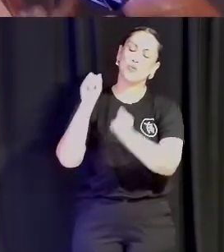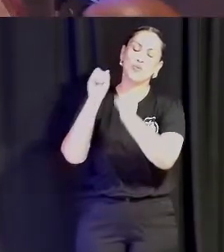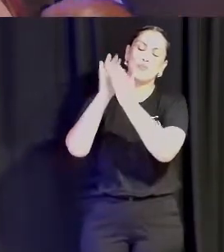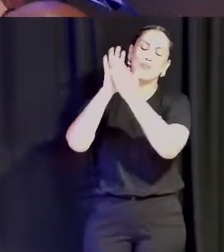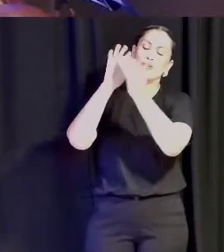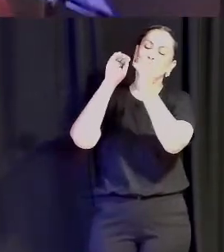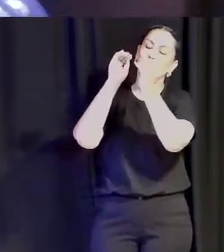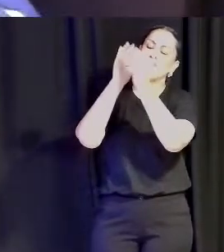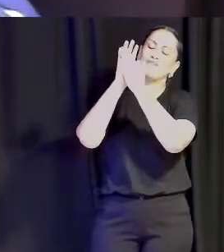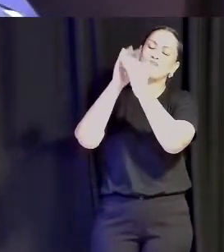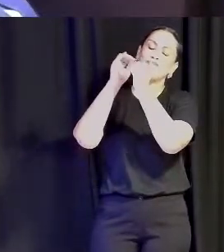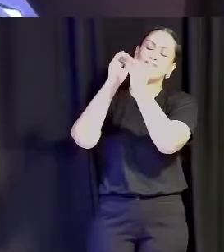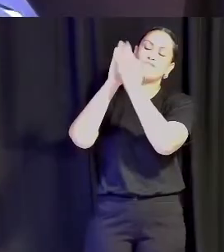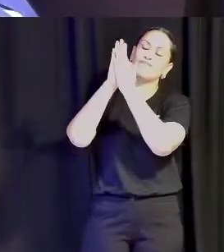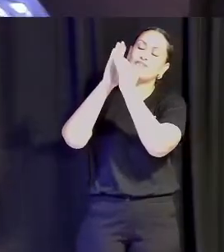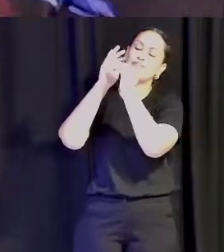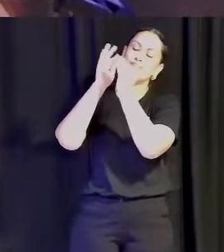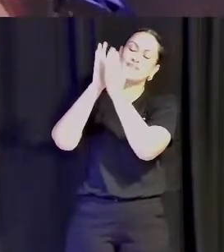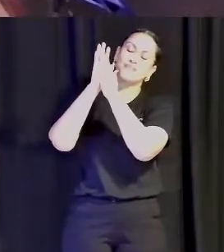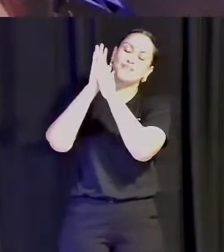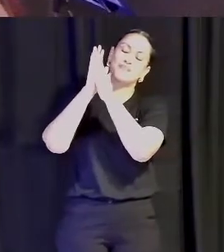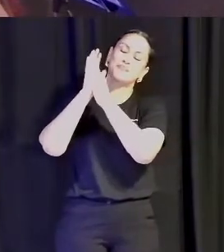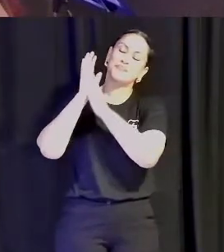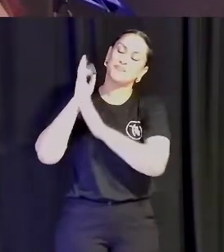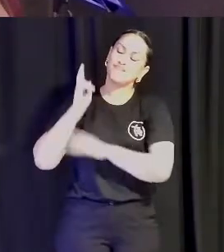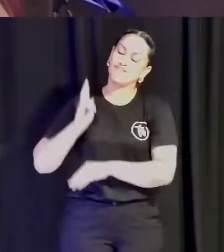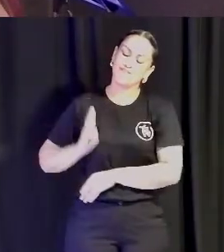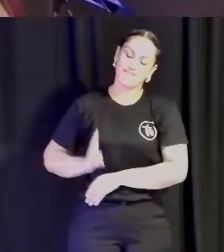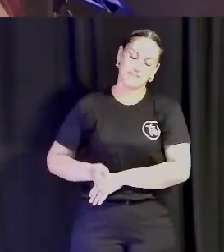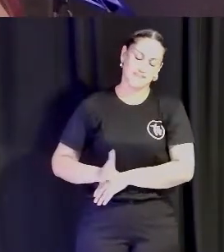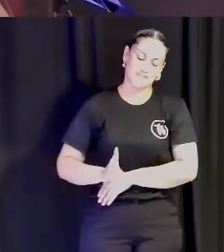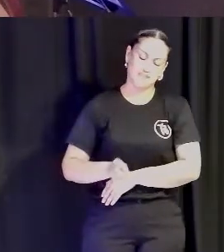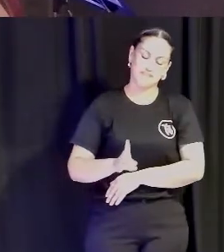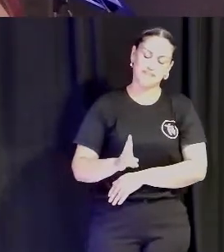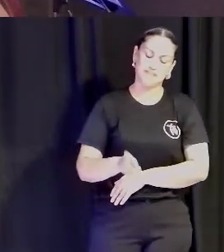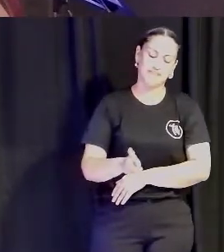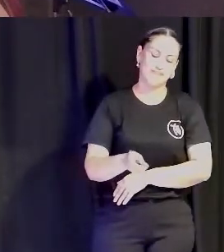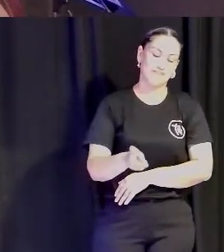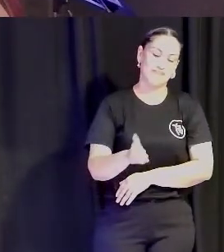Seu louvor estará